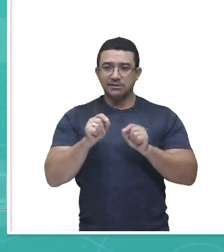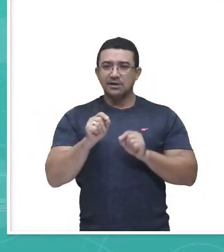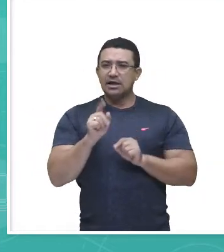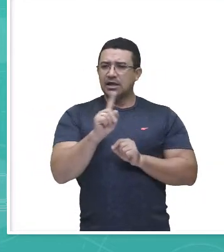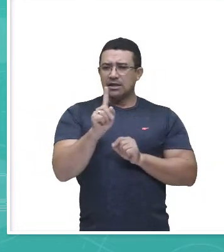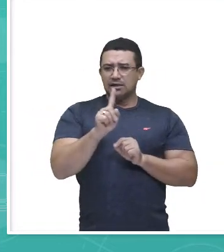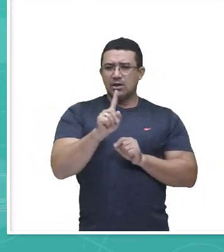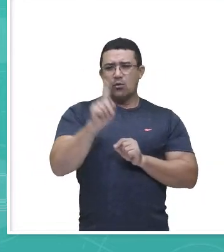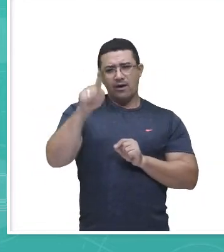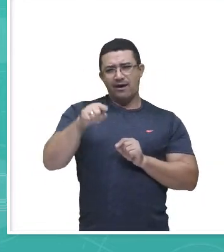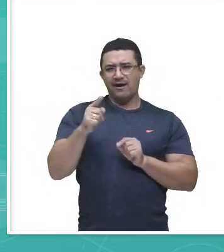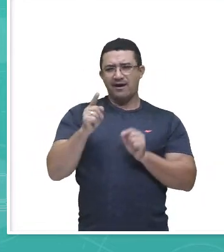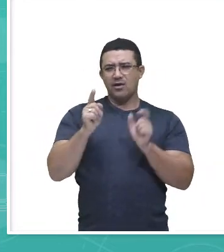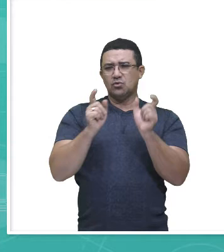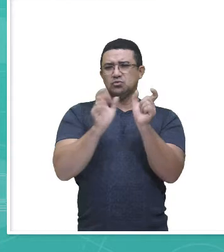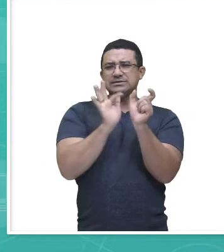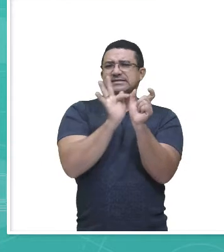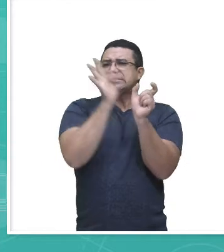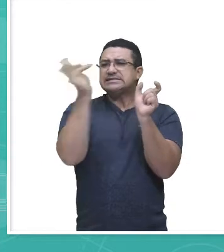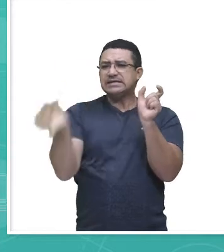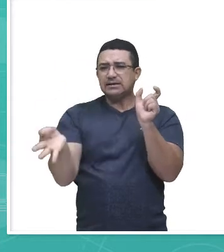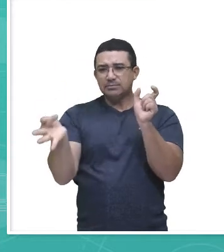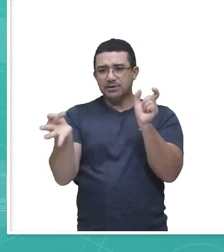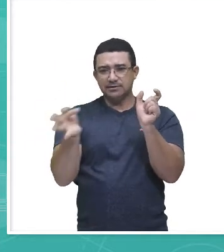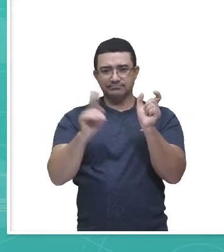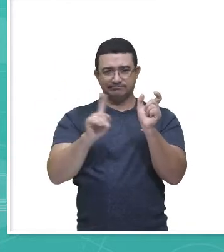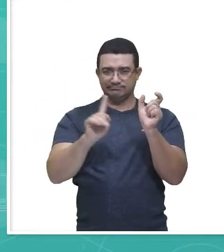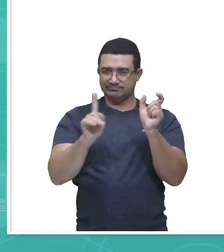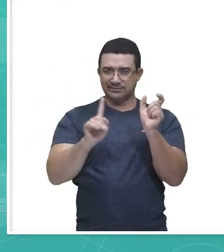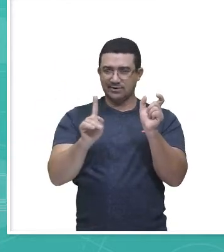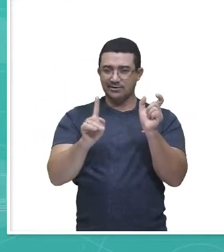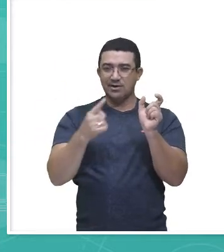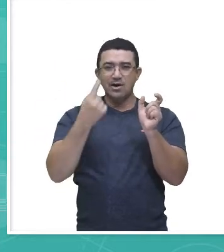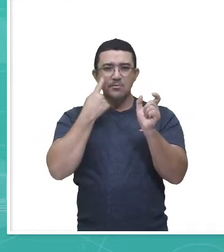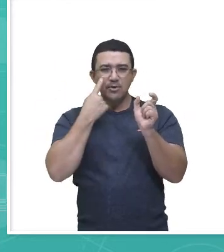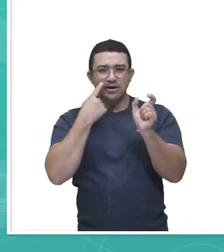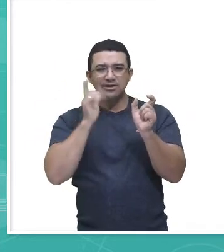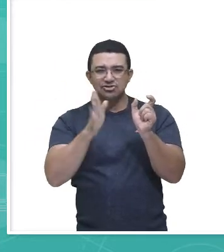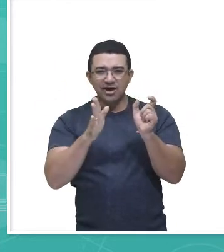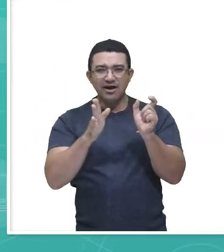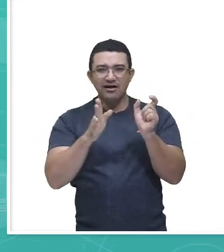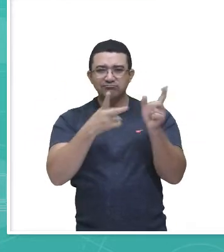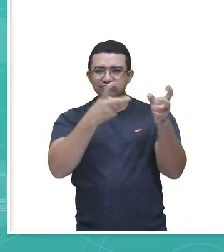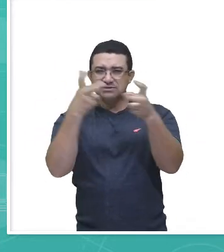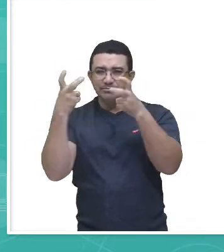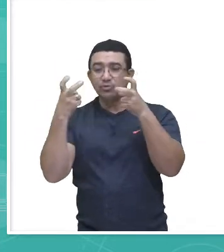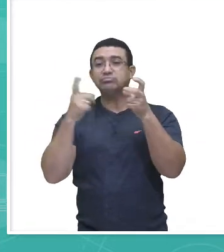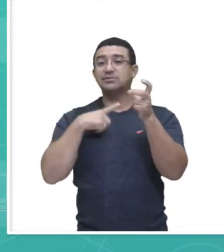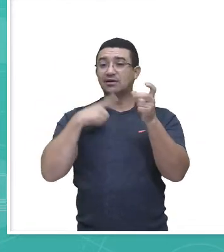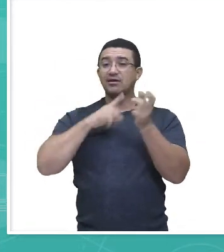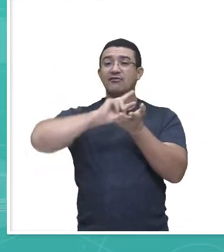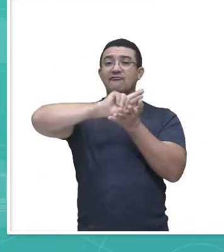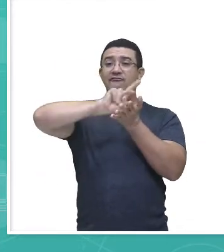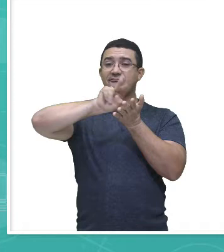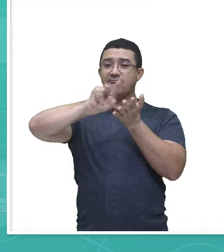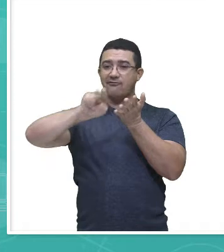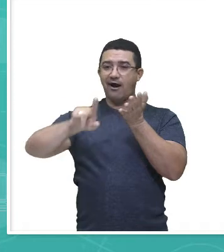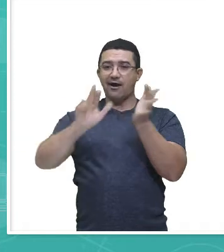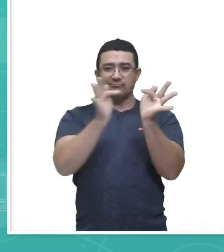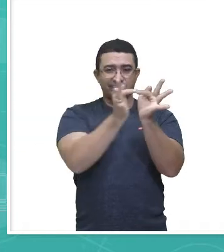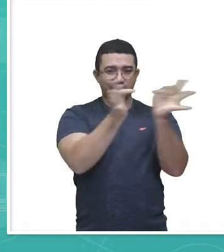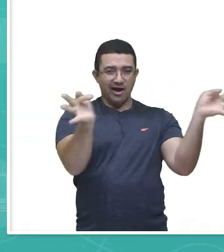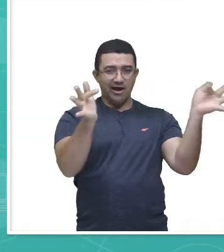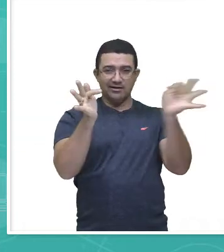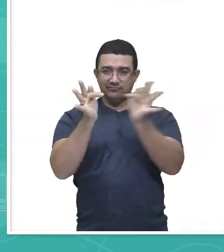período simples, porque nós de imediato já identificamos várias orações. Então,